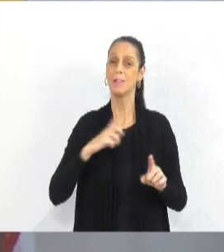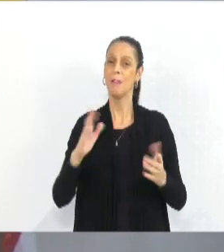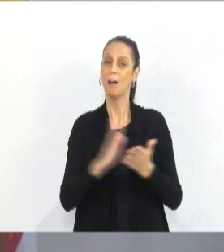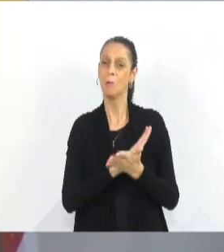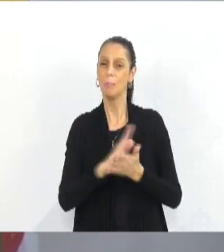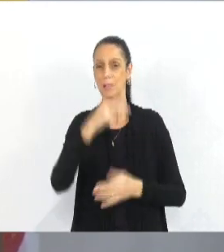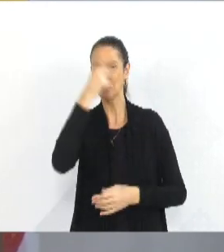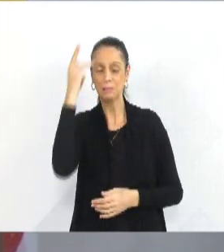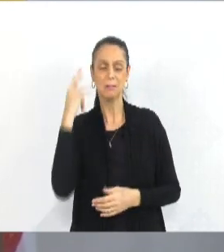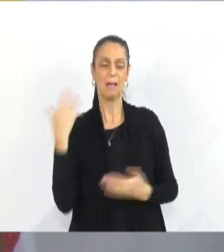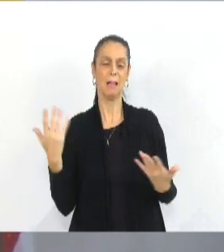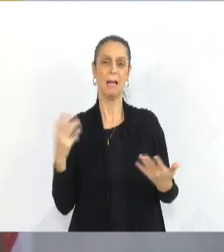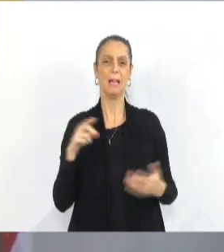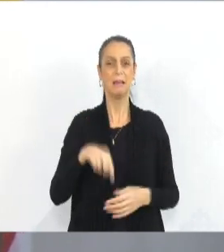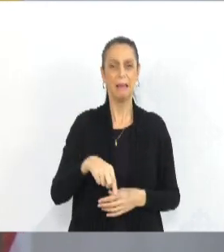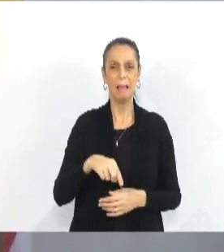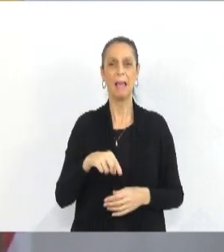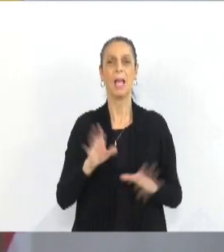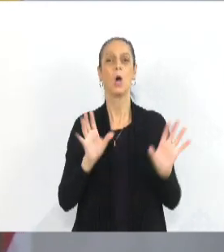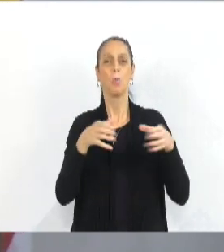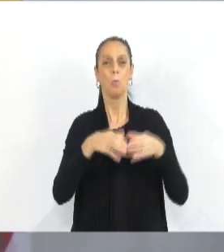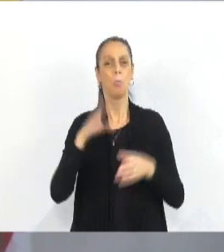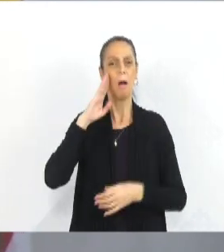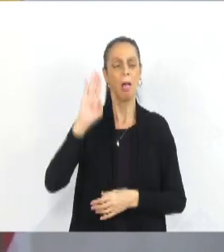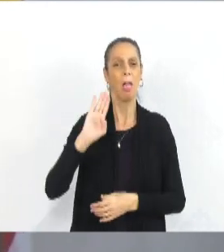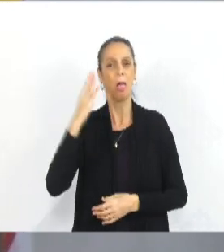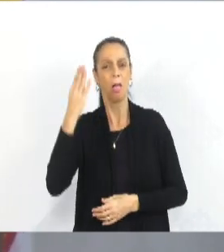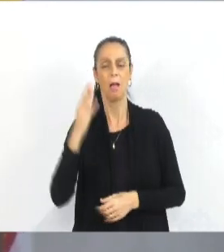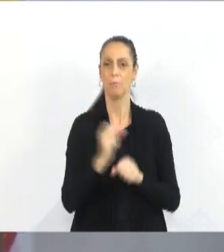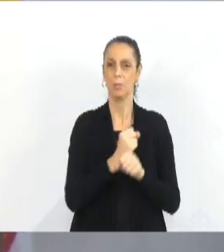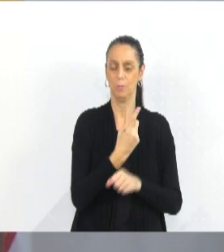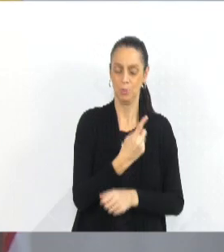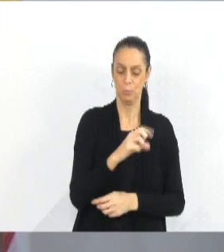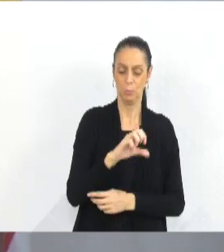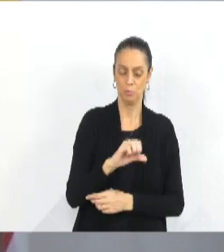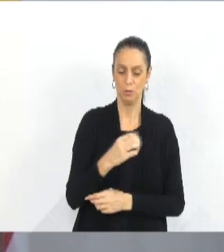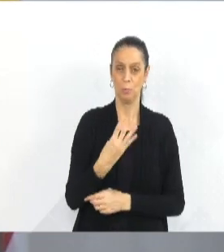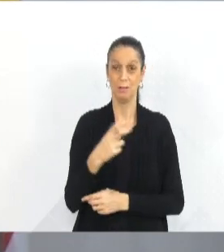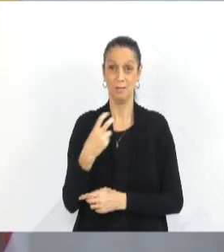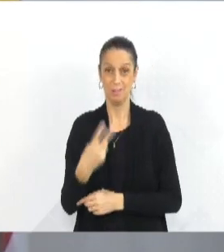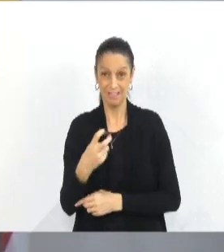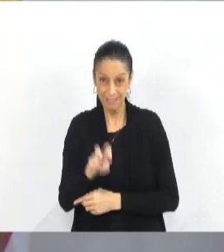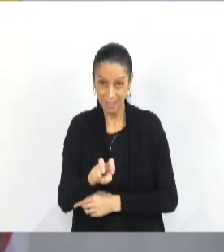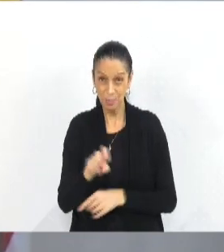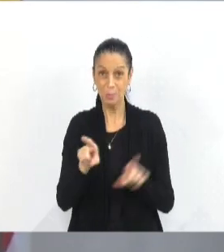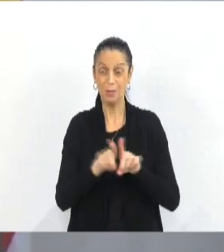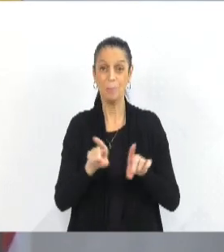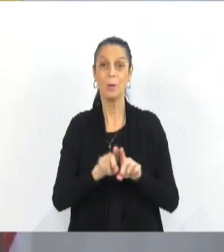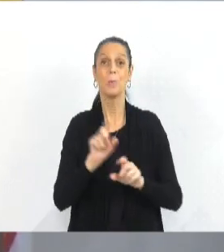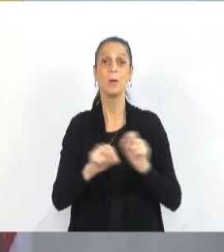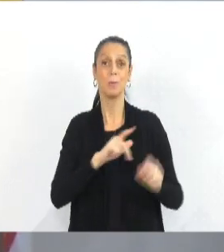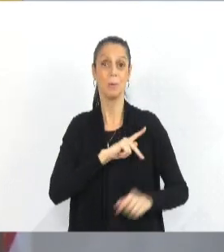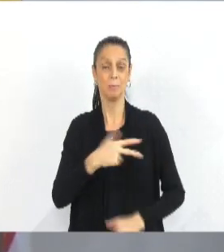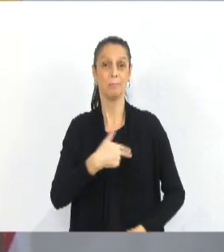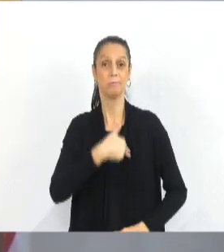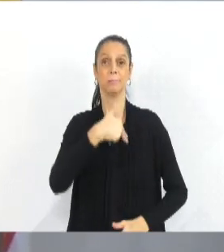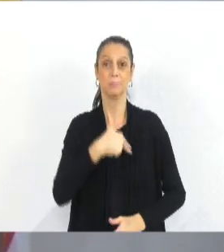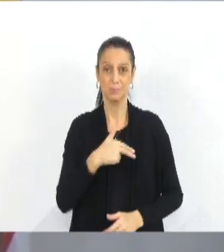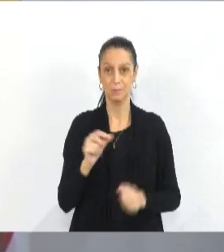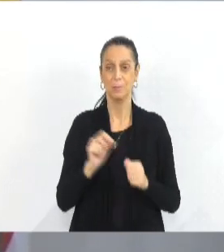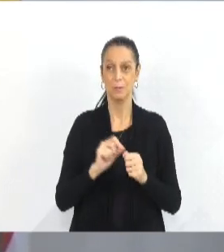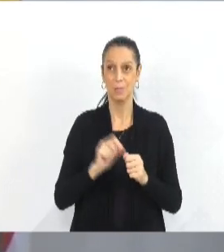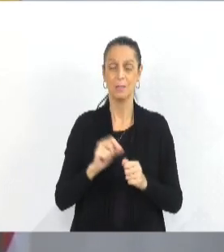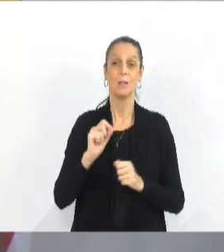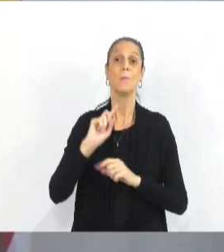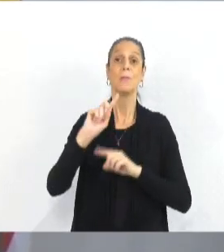traidores pela população local no ano de 1945 e pelo que o Getúlio Vargas fez com eles depois, sendo reconhecidos quase